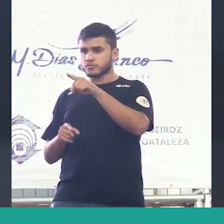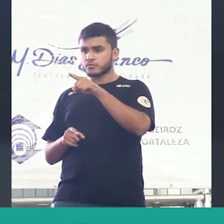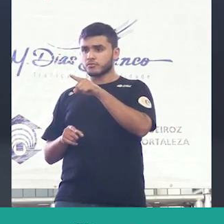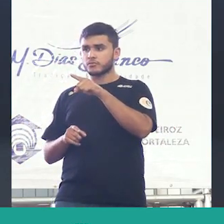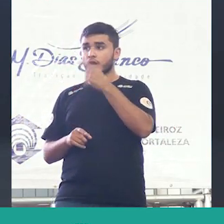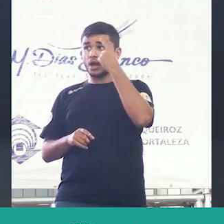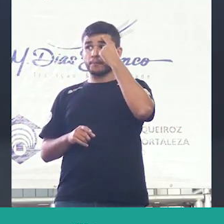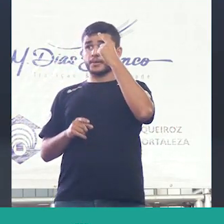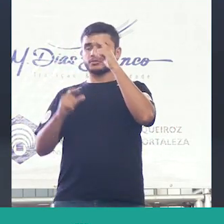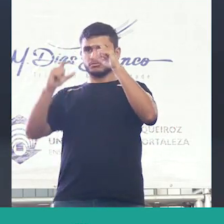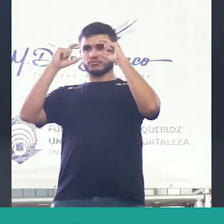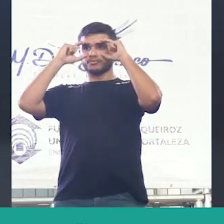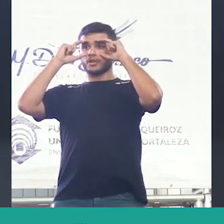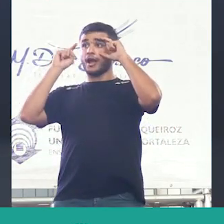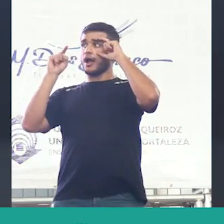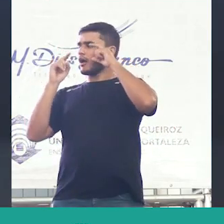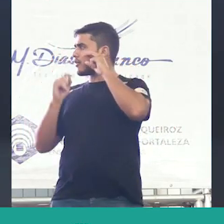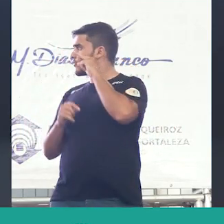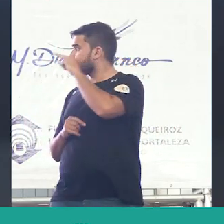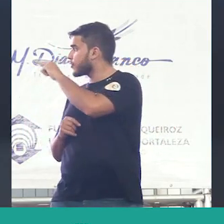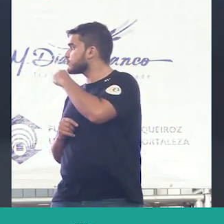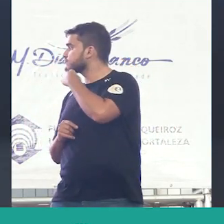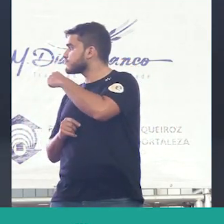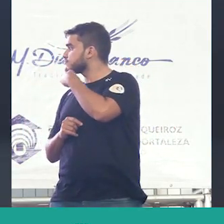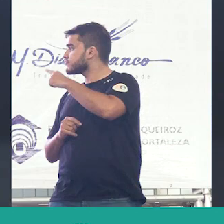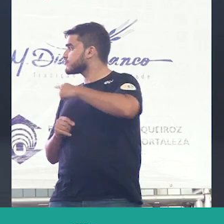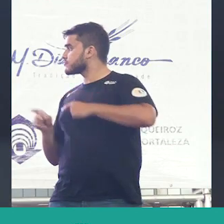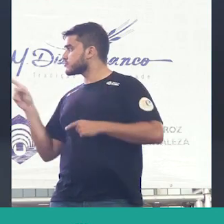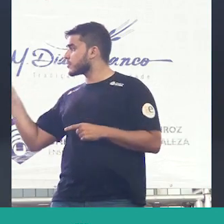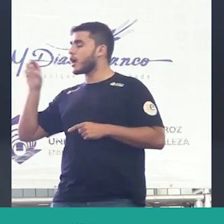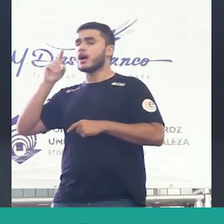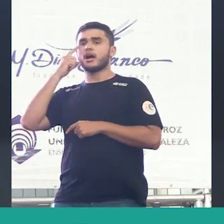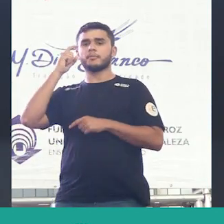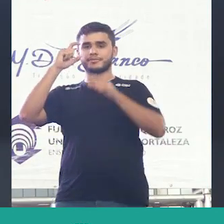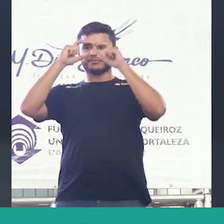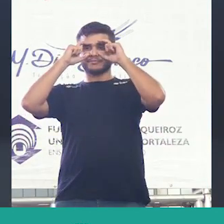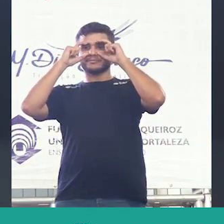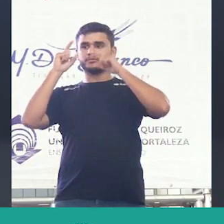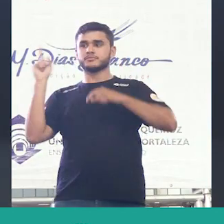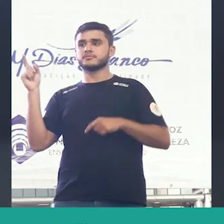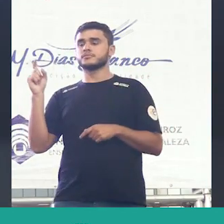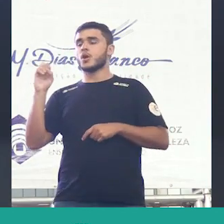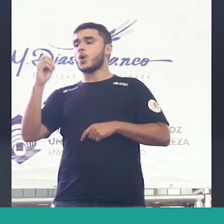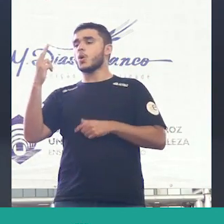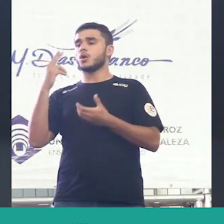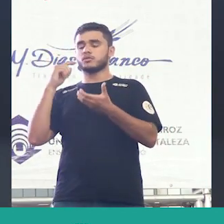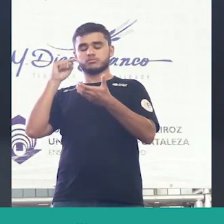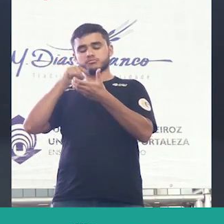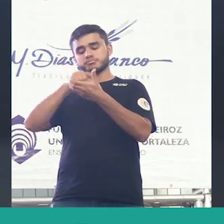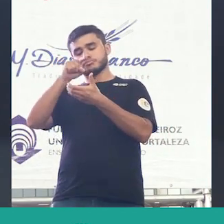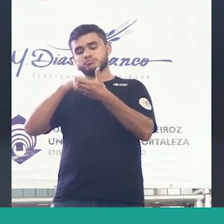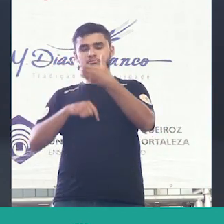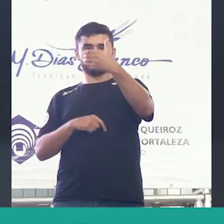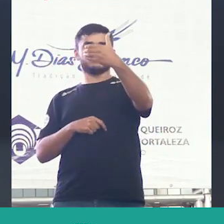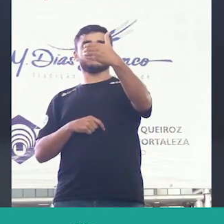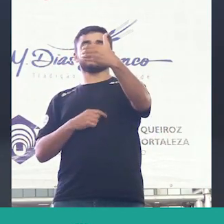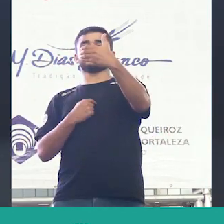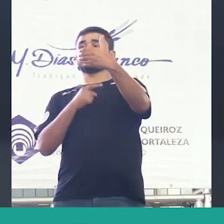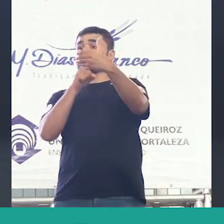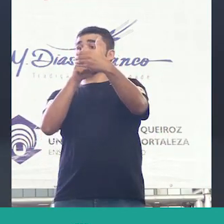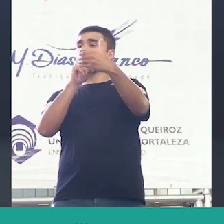Opa, uma reflexão regular. Certo? Olhou para o vidrozinho do celular para se